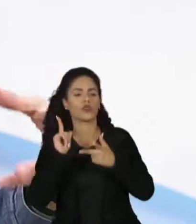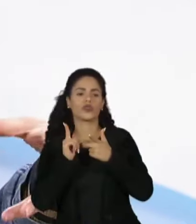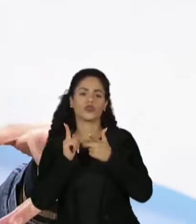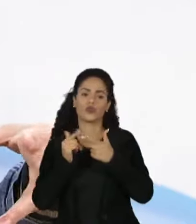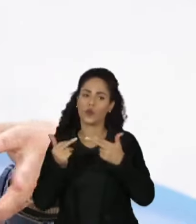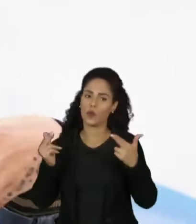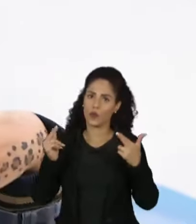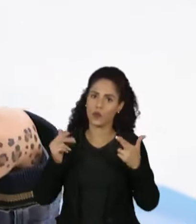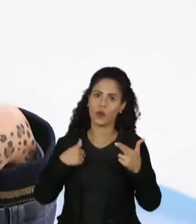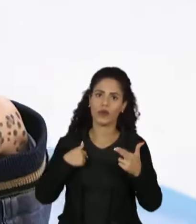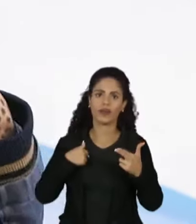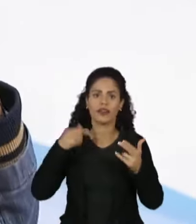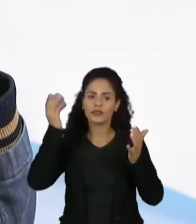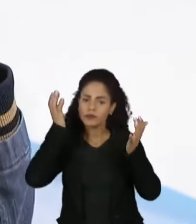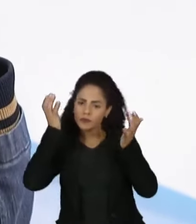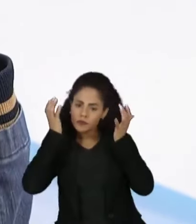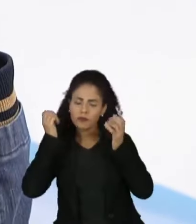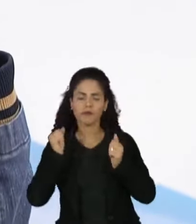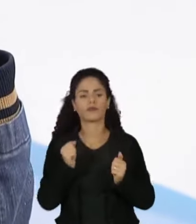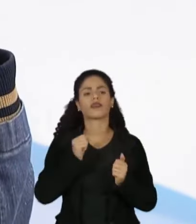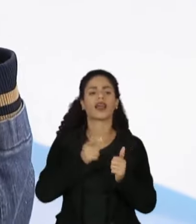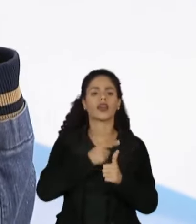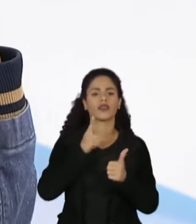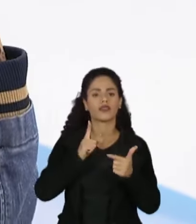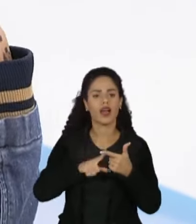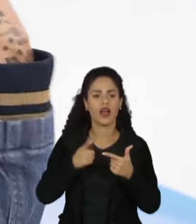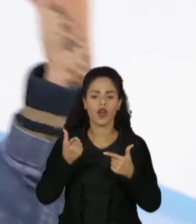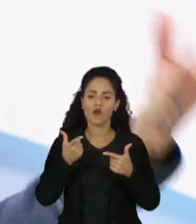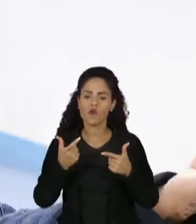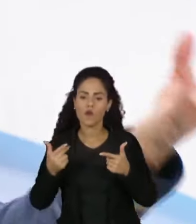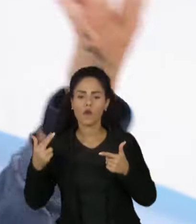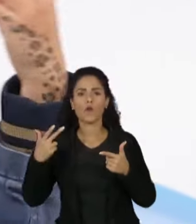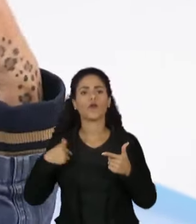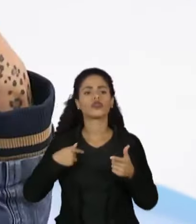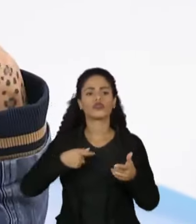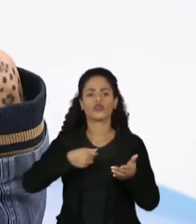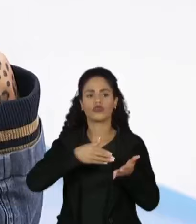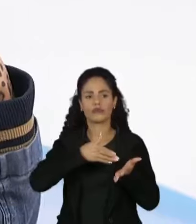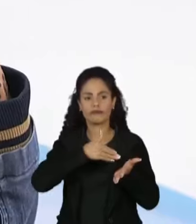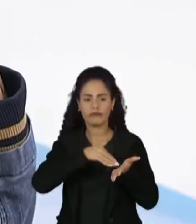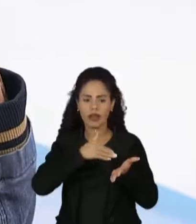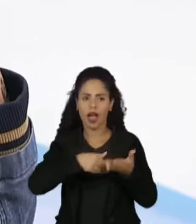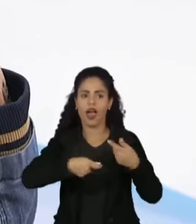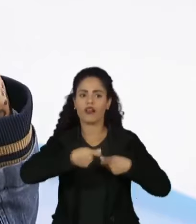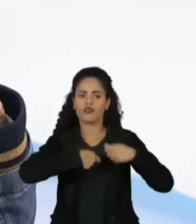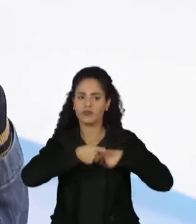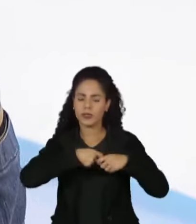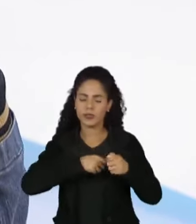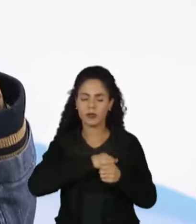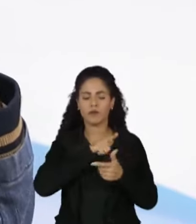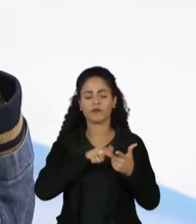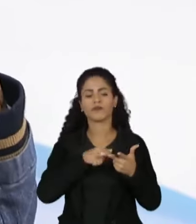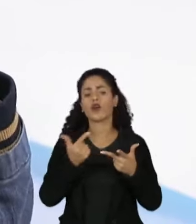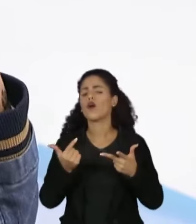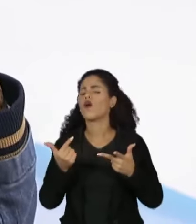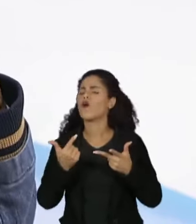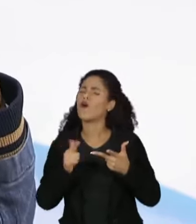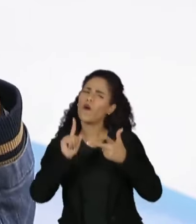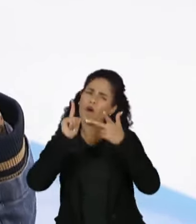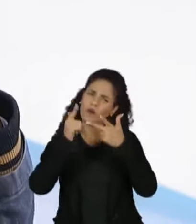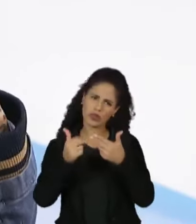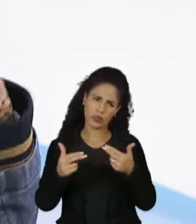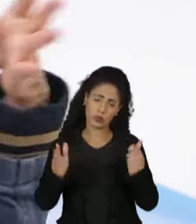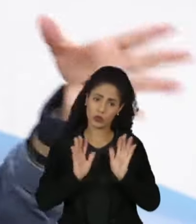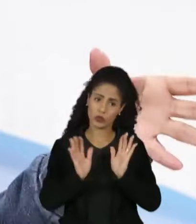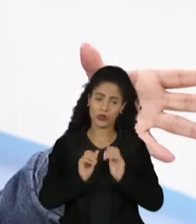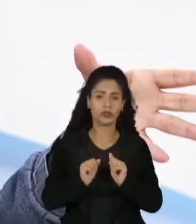São questões psíquicas, são questões de administração, são outras